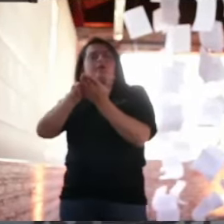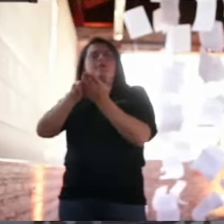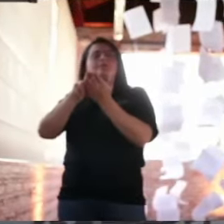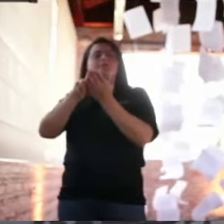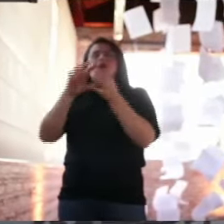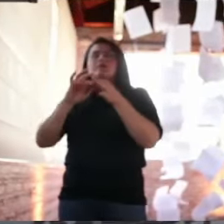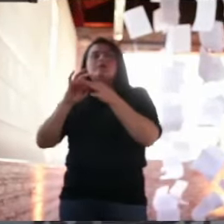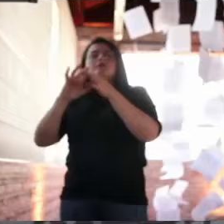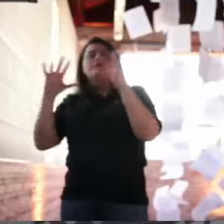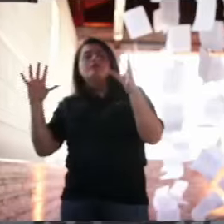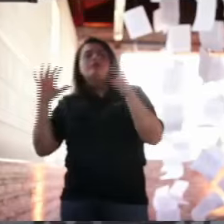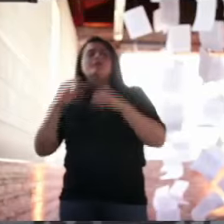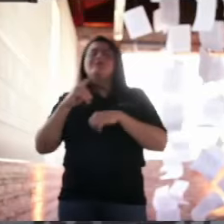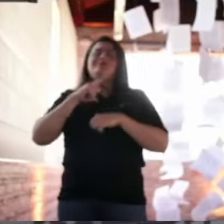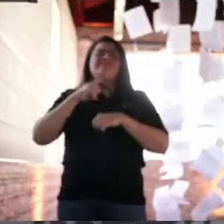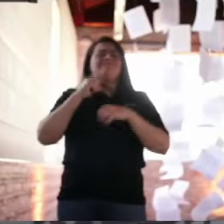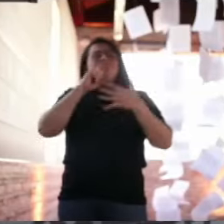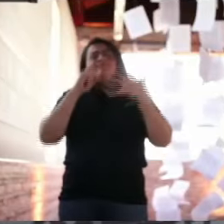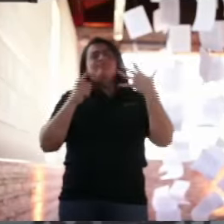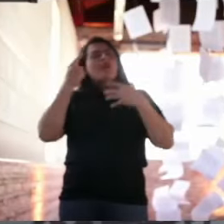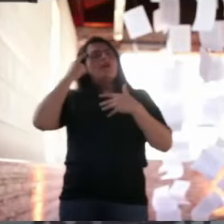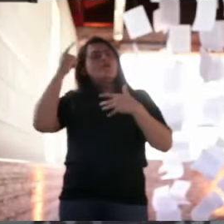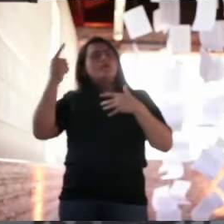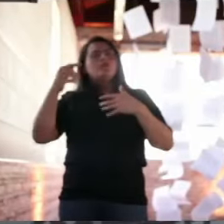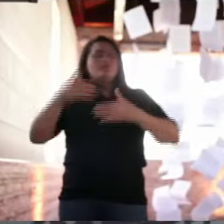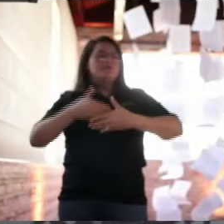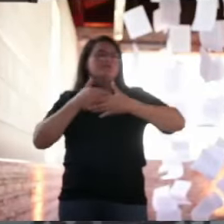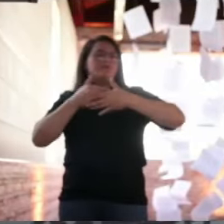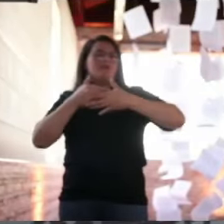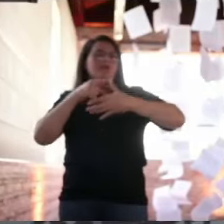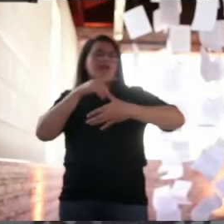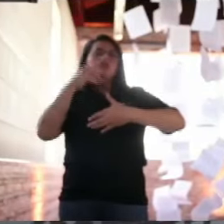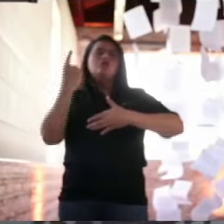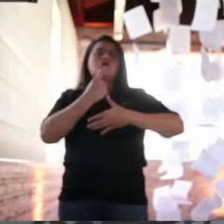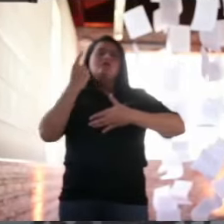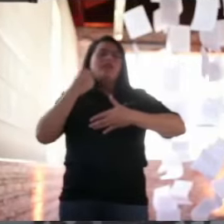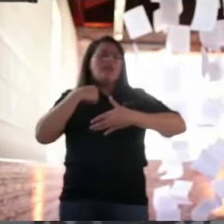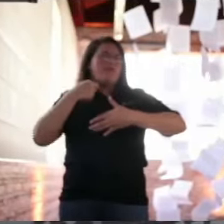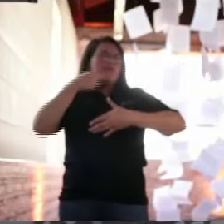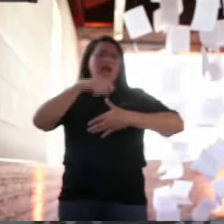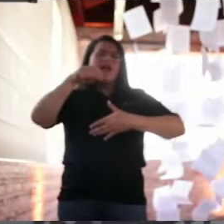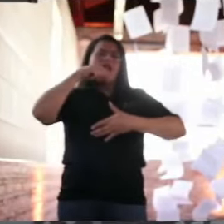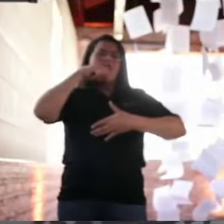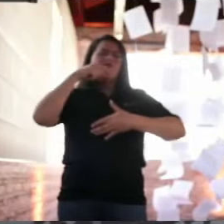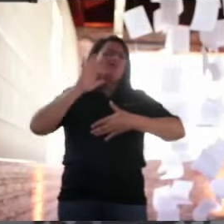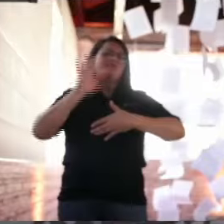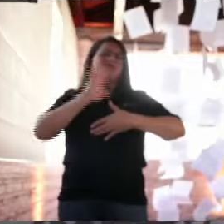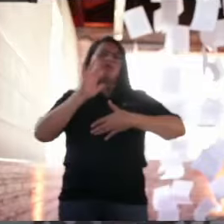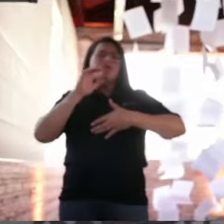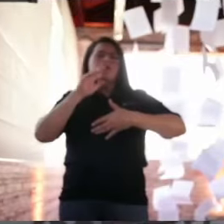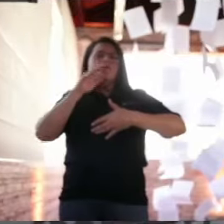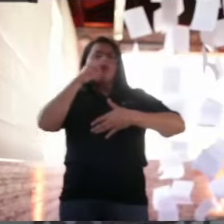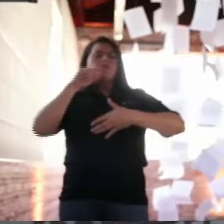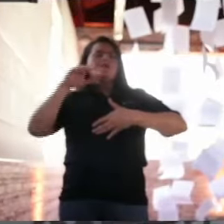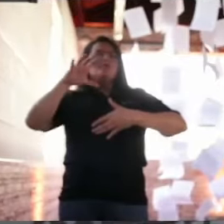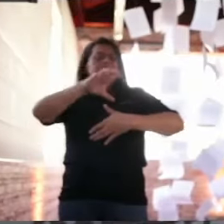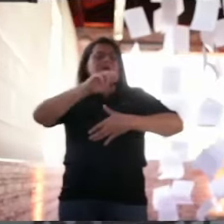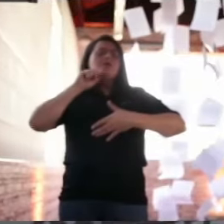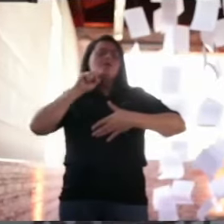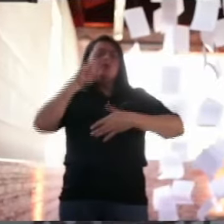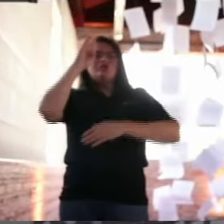Baby LED Wine né aquela ideia do bebê pegar comida sozinho quem que disse que eu vou dar um garfo ah que coisa mais violenta né Tem que pegar com a mão